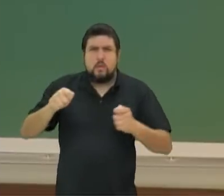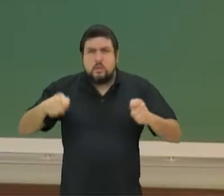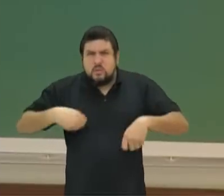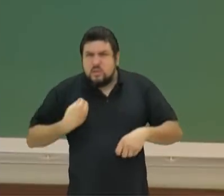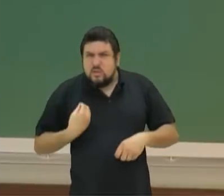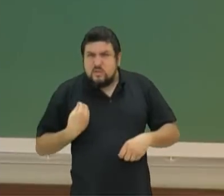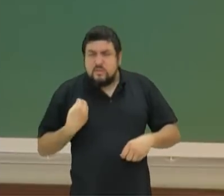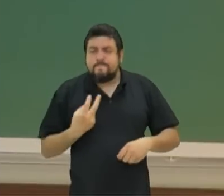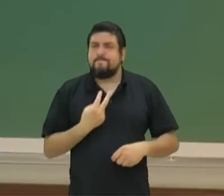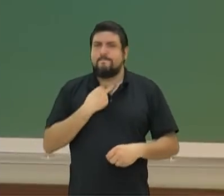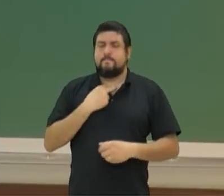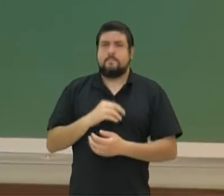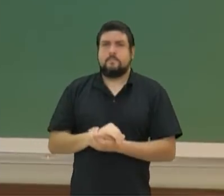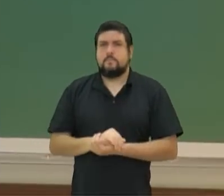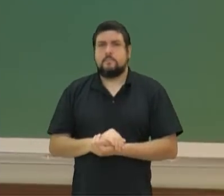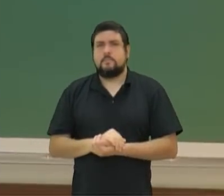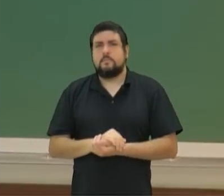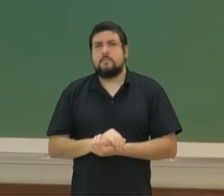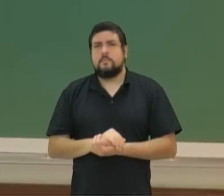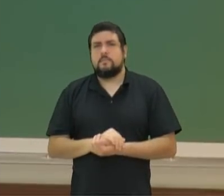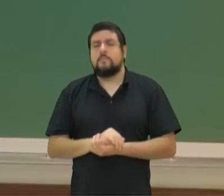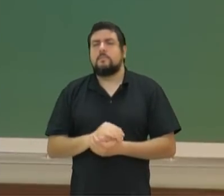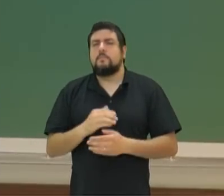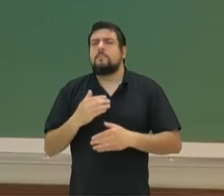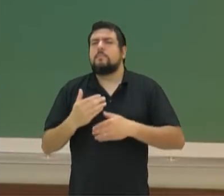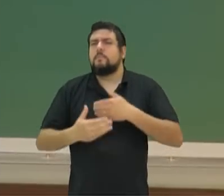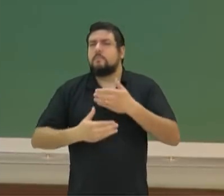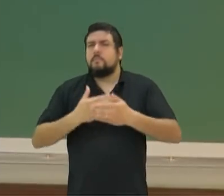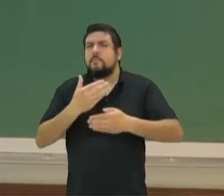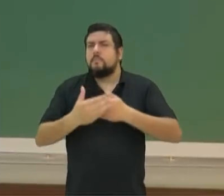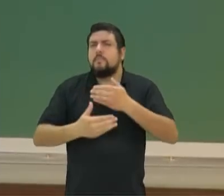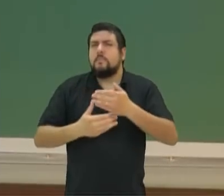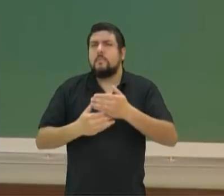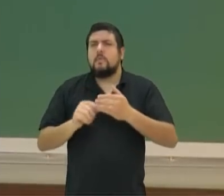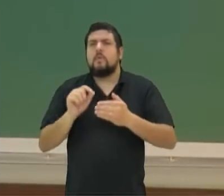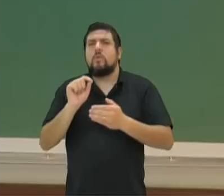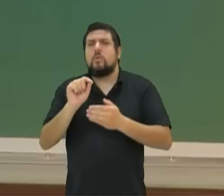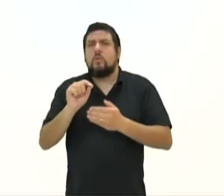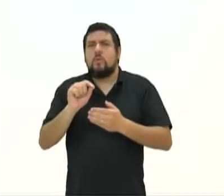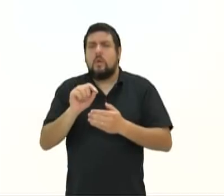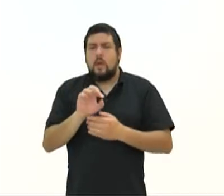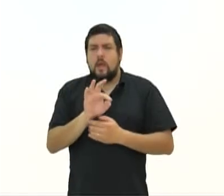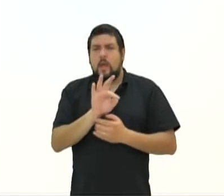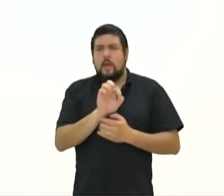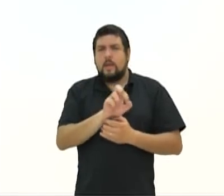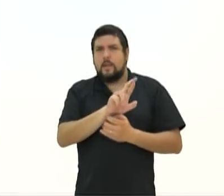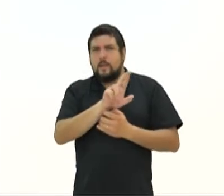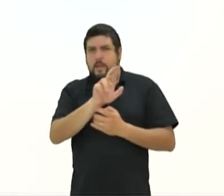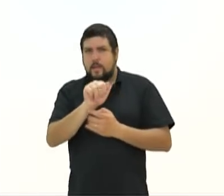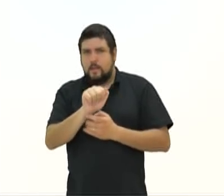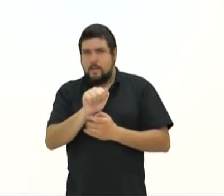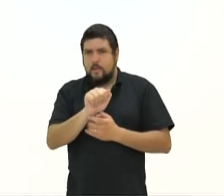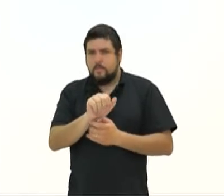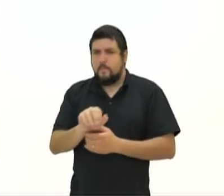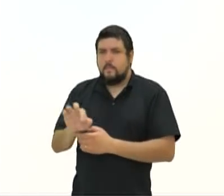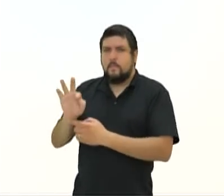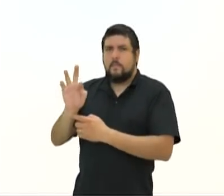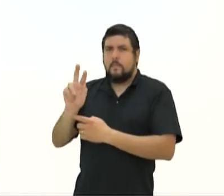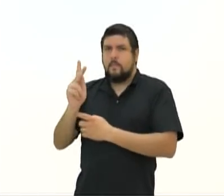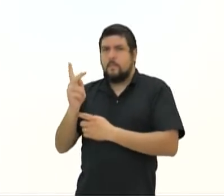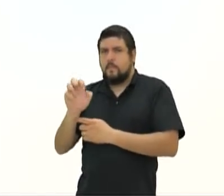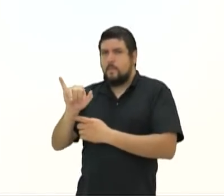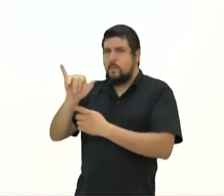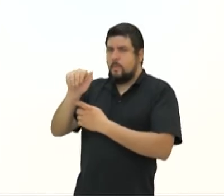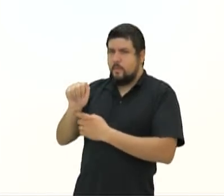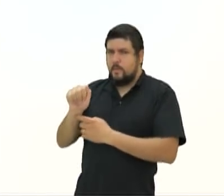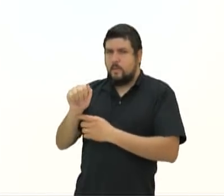Aí aconteceu um encontro chamado Terra e Theia, que é igual à Lua. Como assim? Lá mais ou menos há